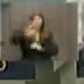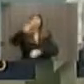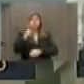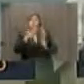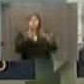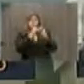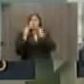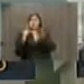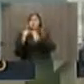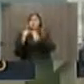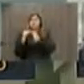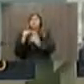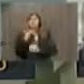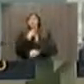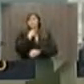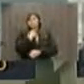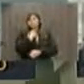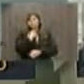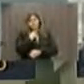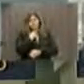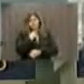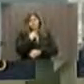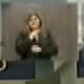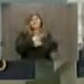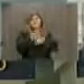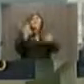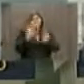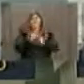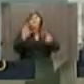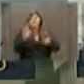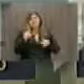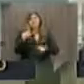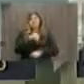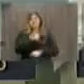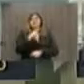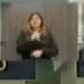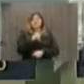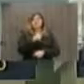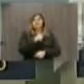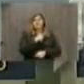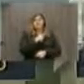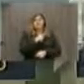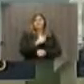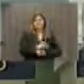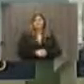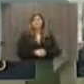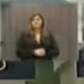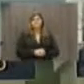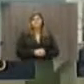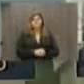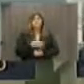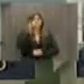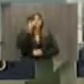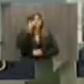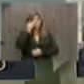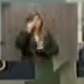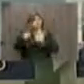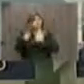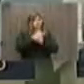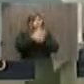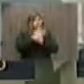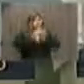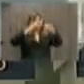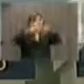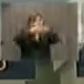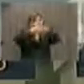da moradia, porque é insustentável diante de tanta diferenciação, de tanta... que a gente vê aqui no próprio município,